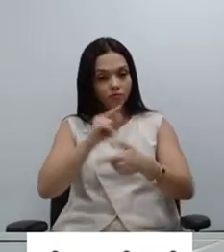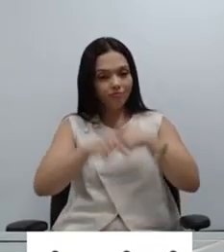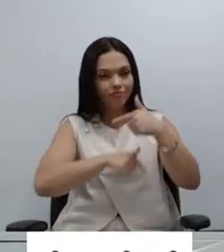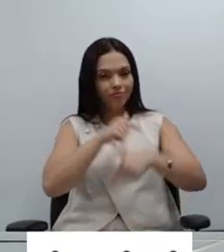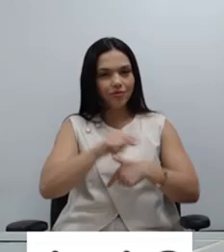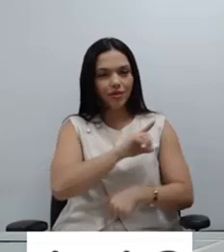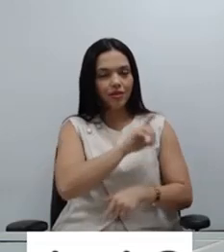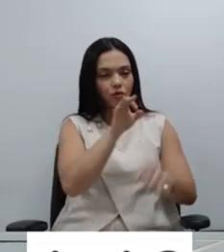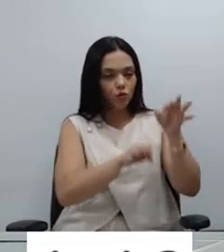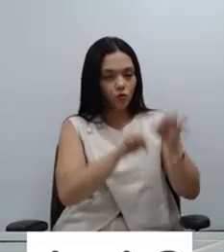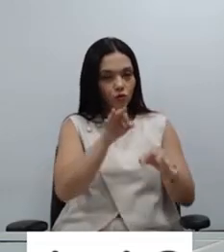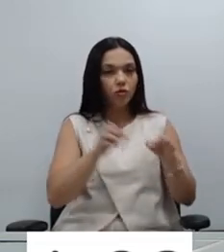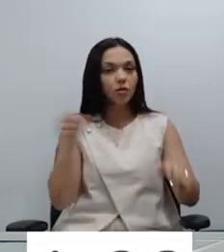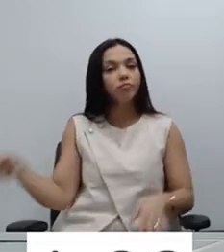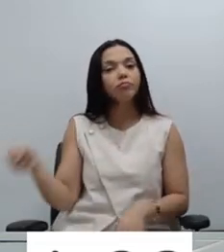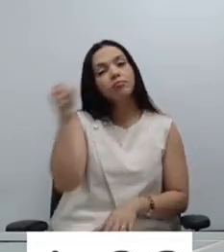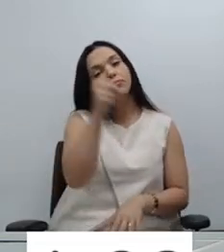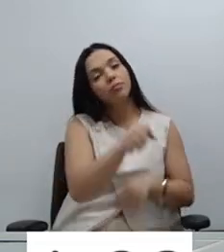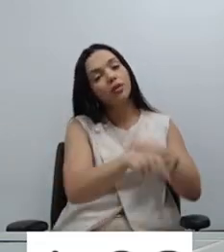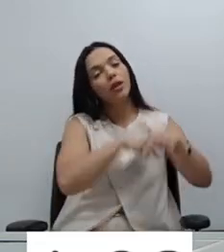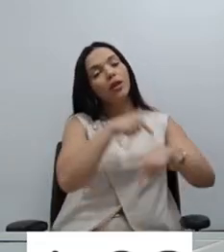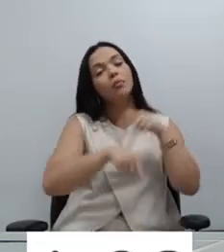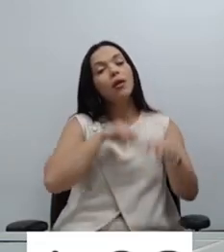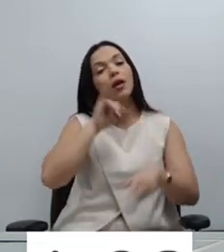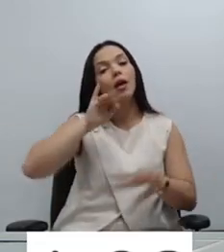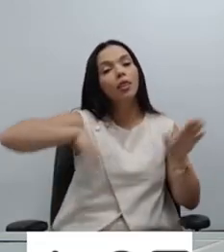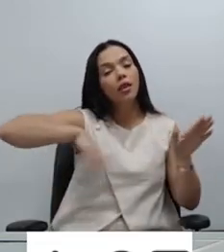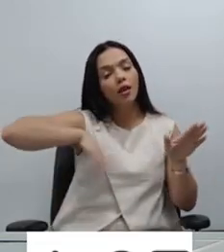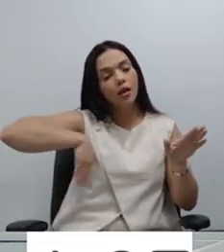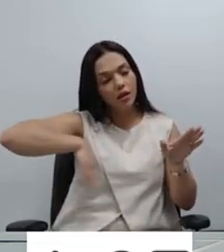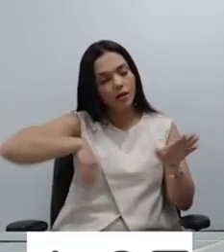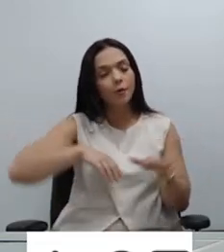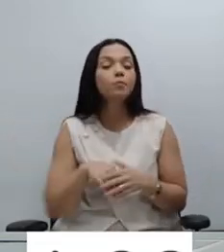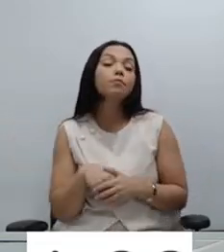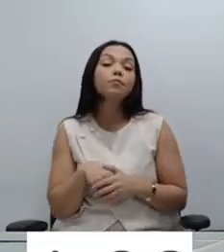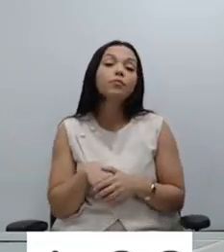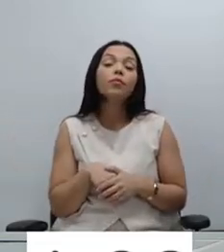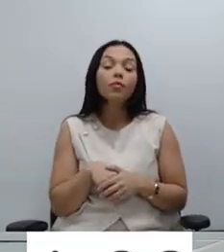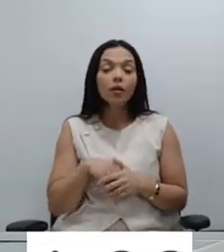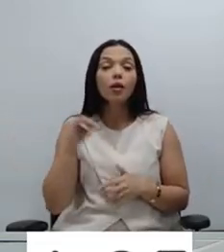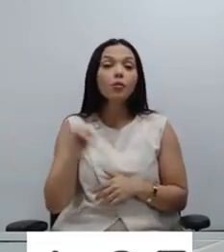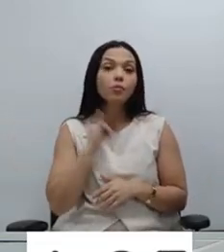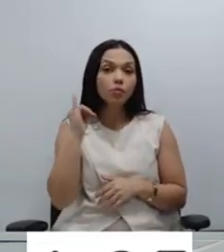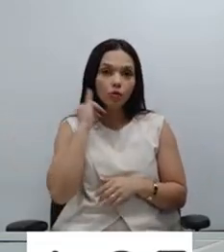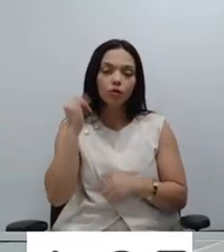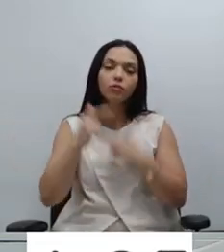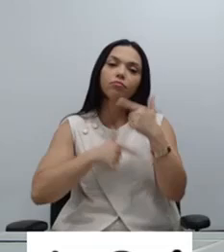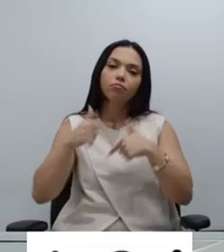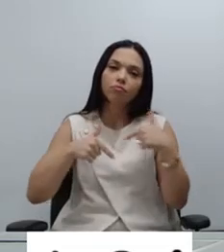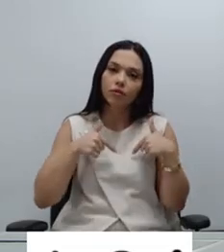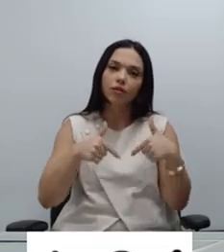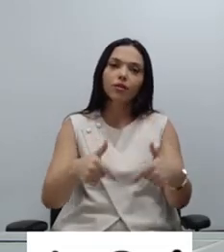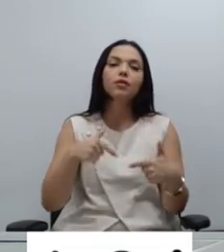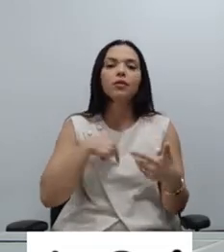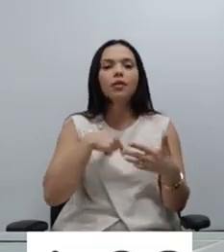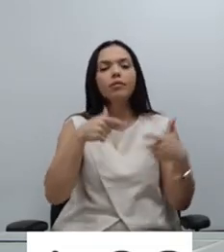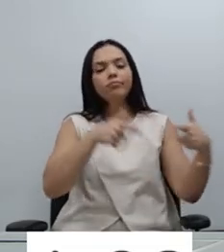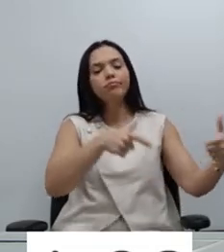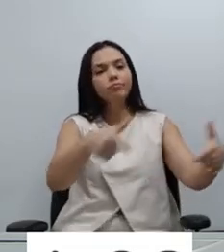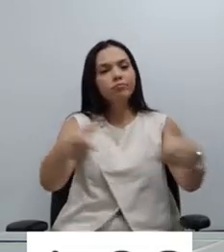e defensoras que iniciarão os trabalhos naquela unidade. Aproveitamos para destacar a importância de que essa ação possa ser estendida para os demais